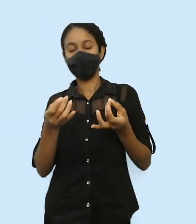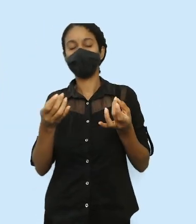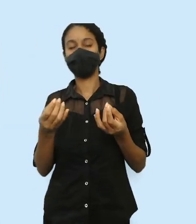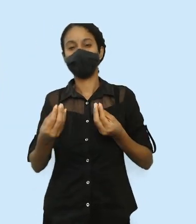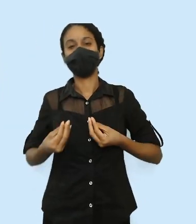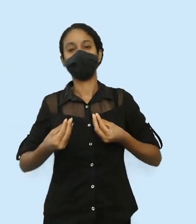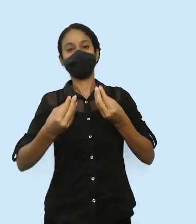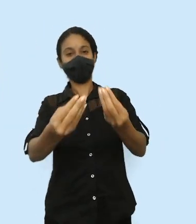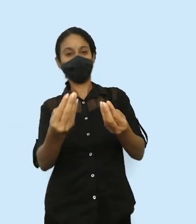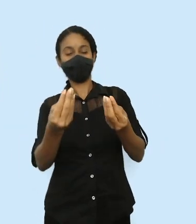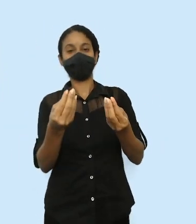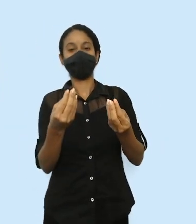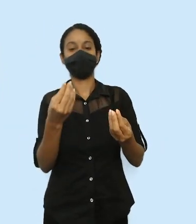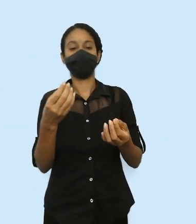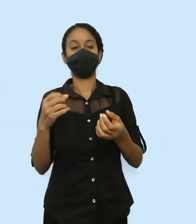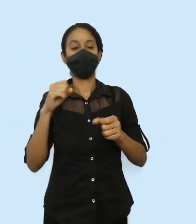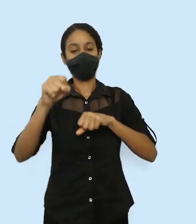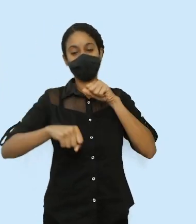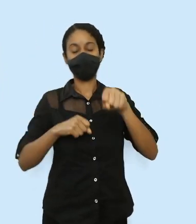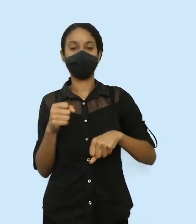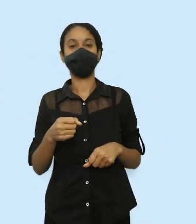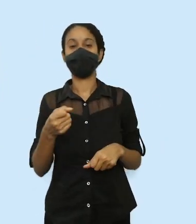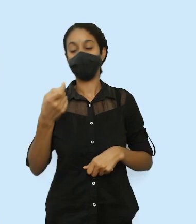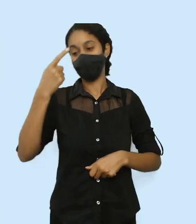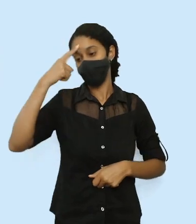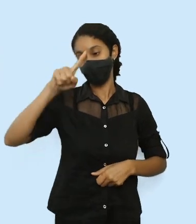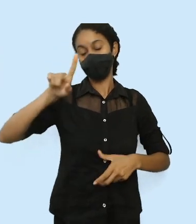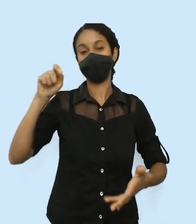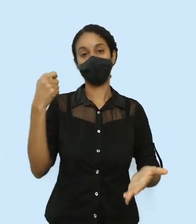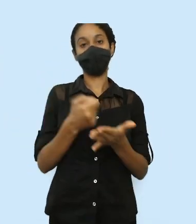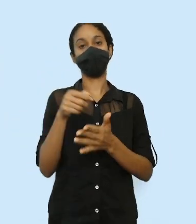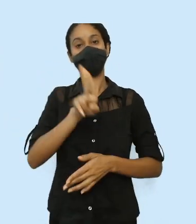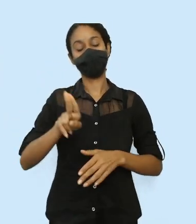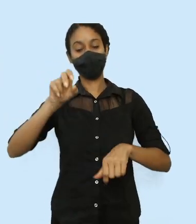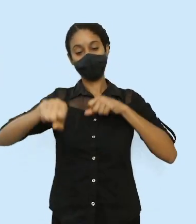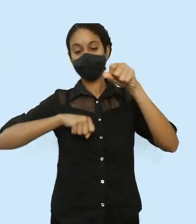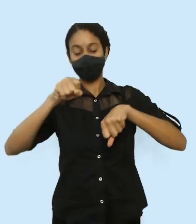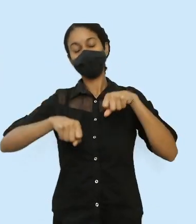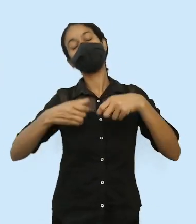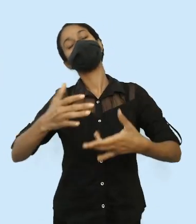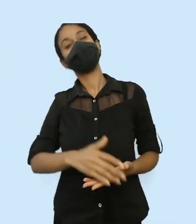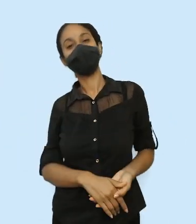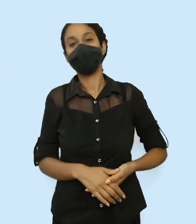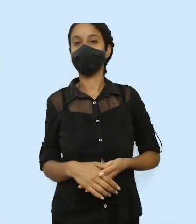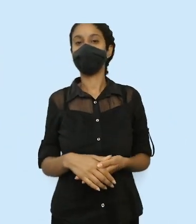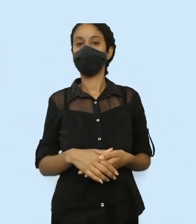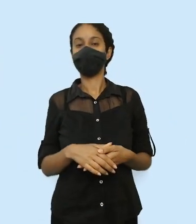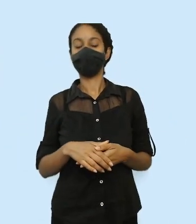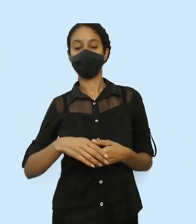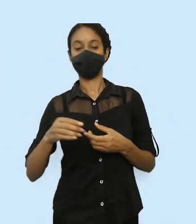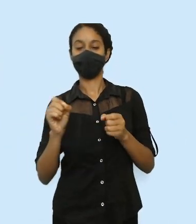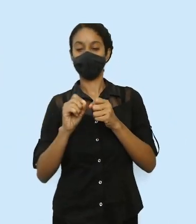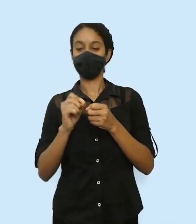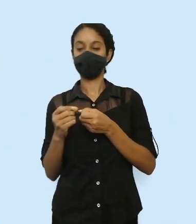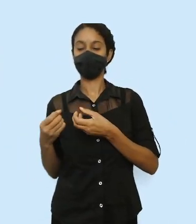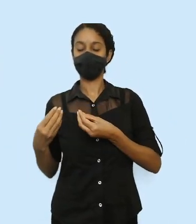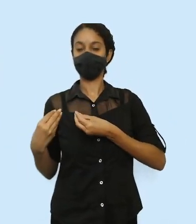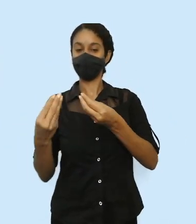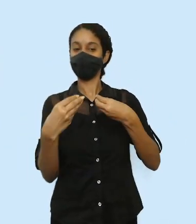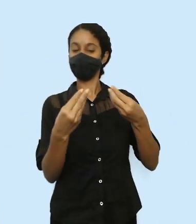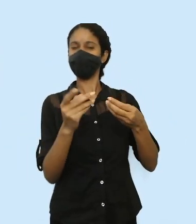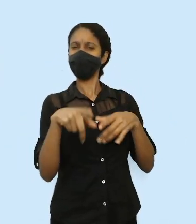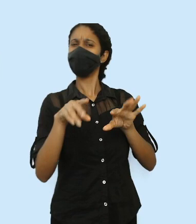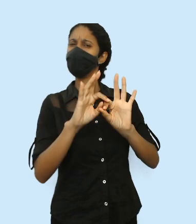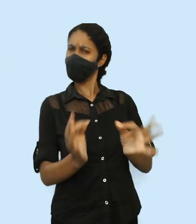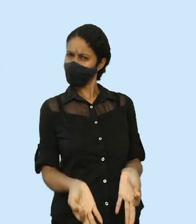ali, que aluga por um dia, passa uma diária, 4 horas, 6 horas, sei lá, pega a bicicleta e faz entrega com essa bicicleta. Será que é tão